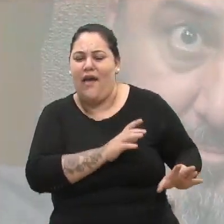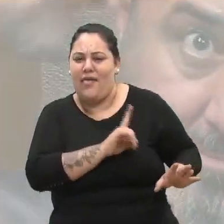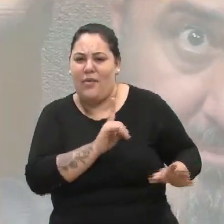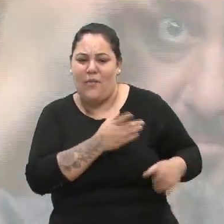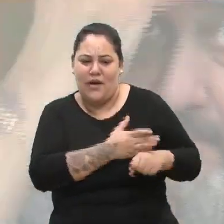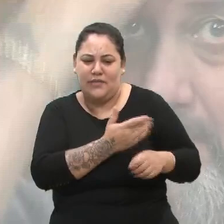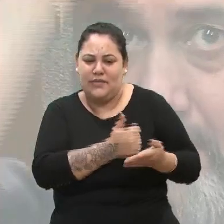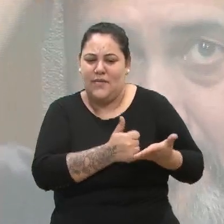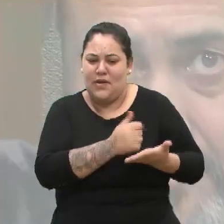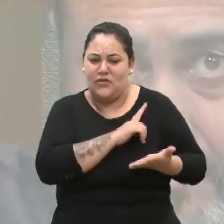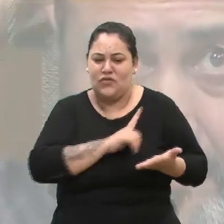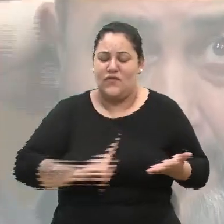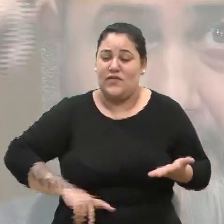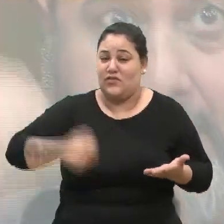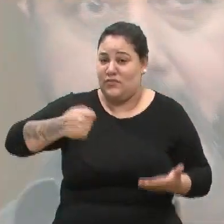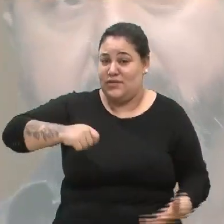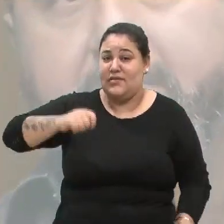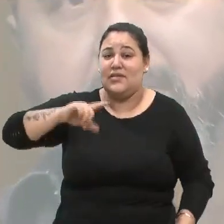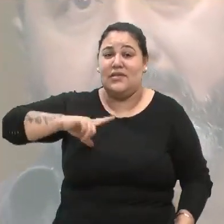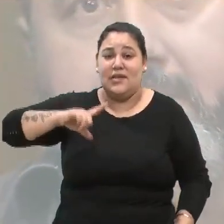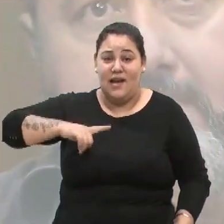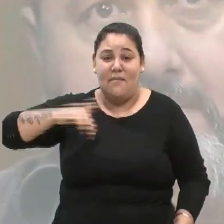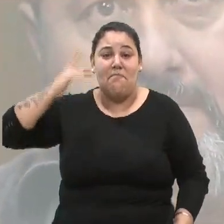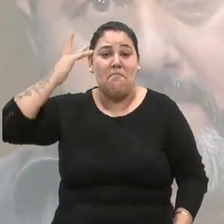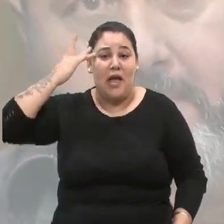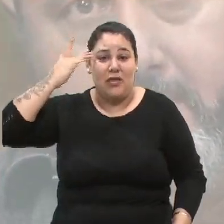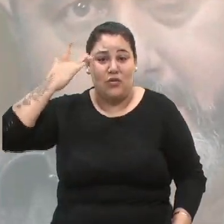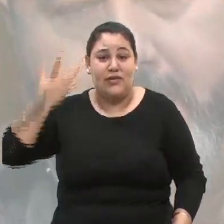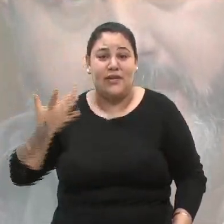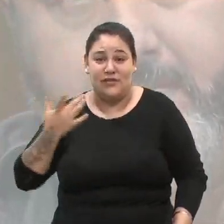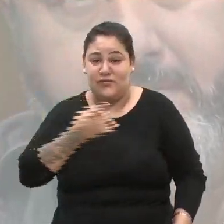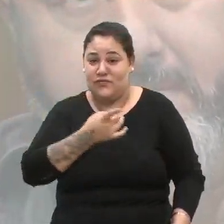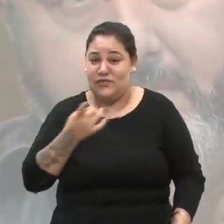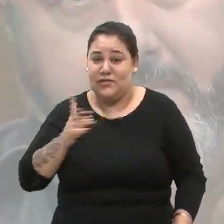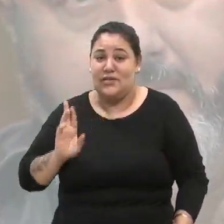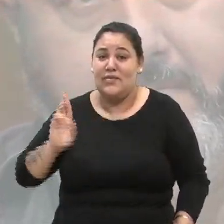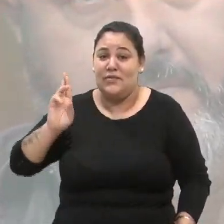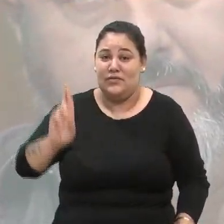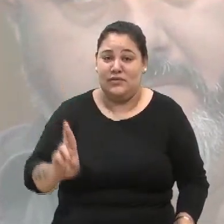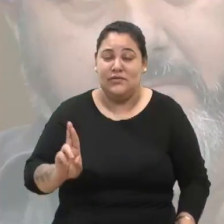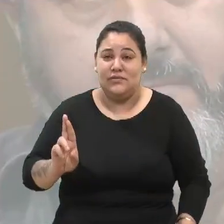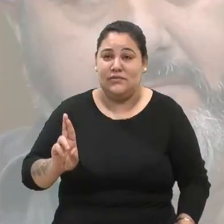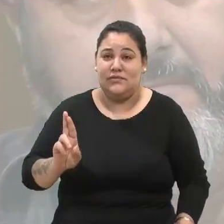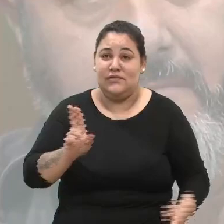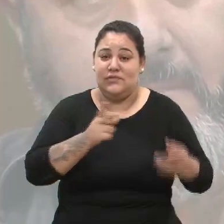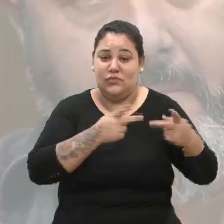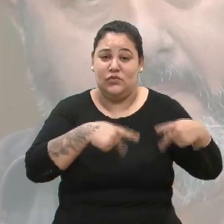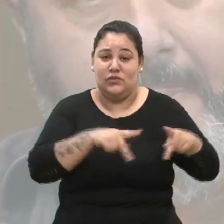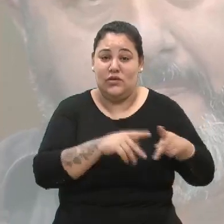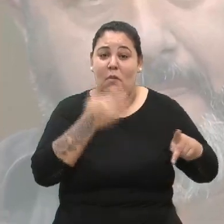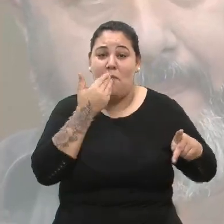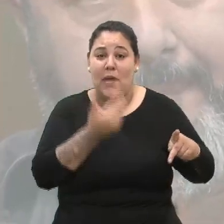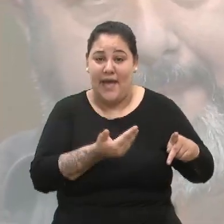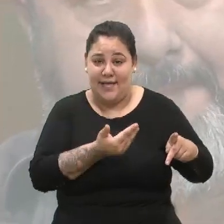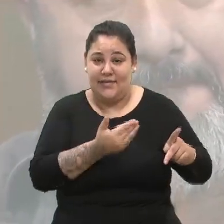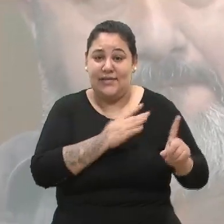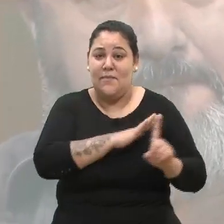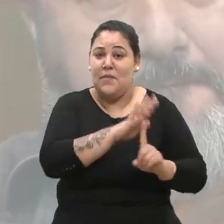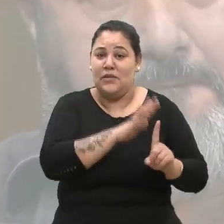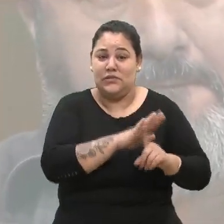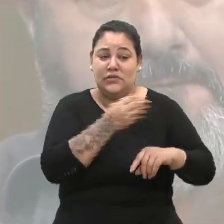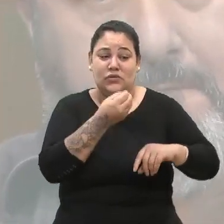precisamos ter a maturidade que quando os senhores representantes do povo pedem uma indicação,